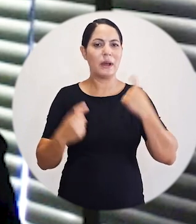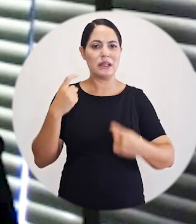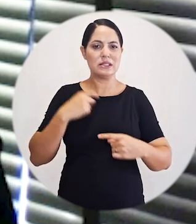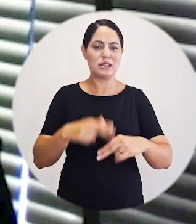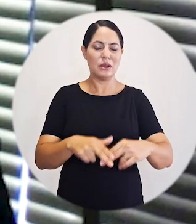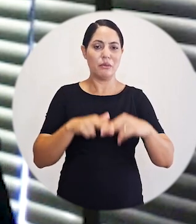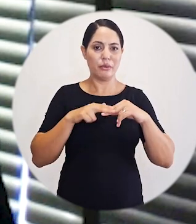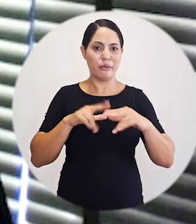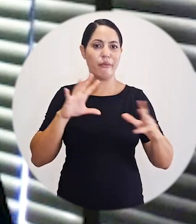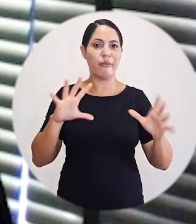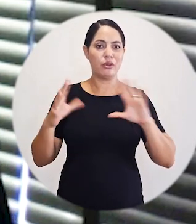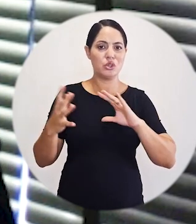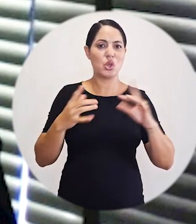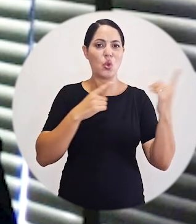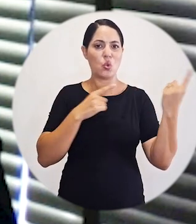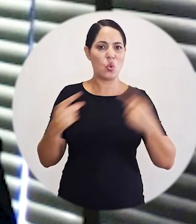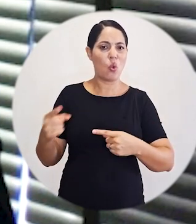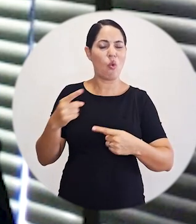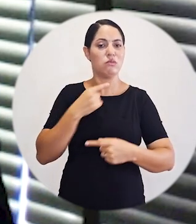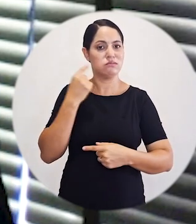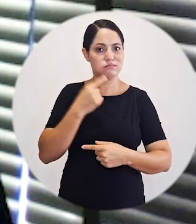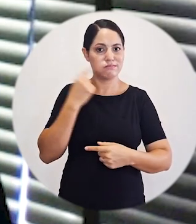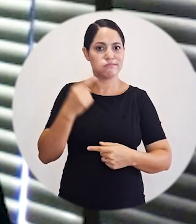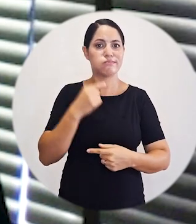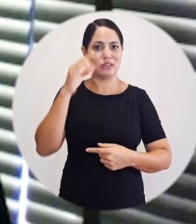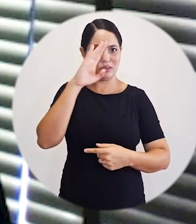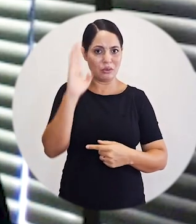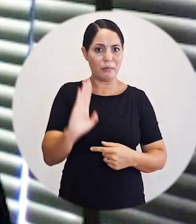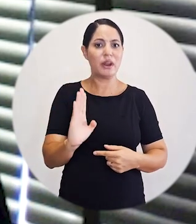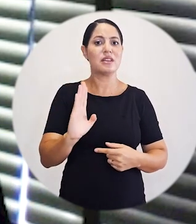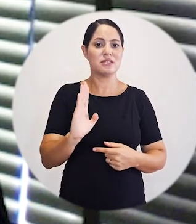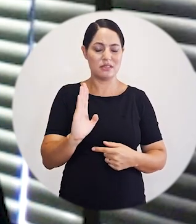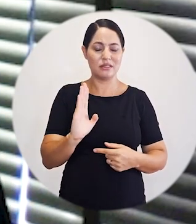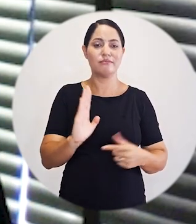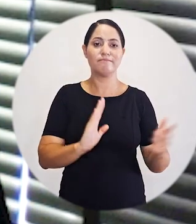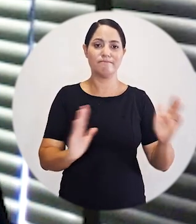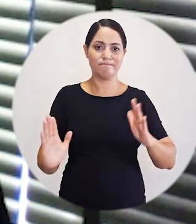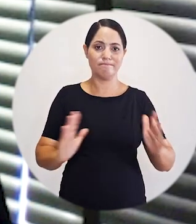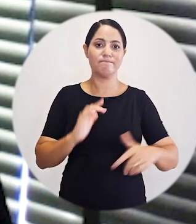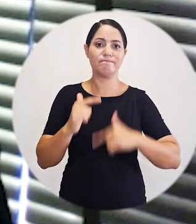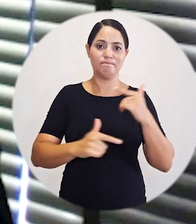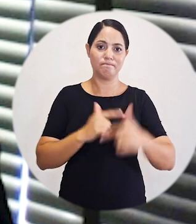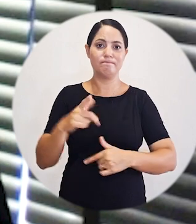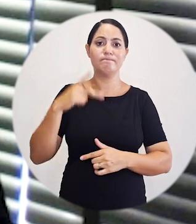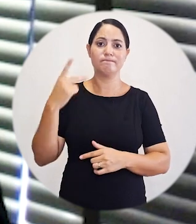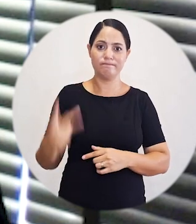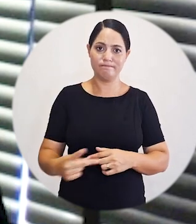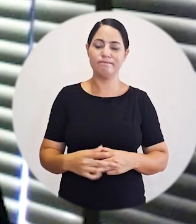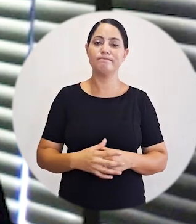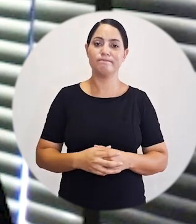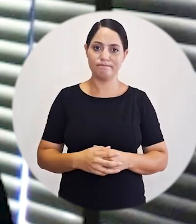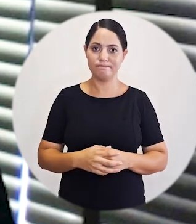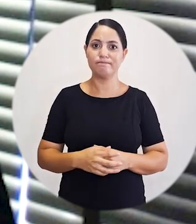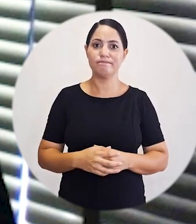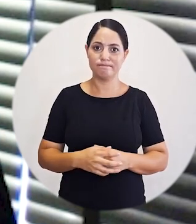ocorrido no Brasil a respeito de ações que atentam contra advogados e advogadas no exercício da profissão.